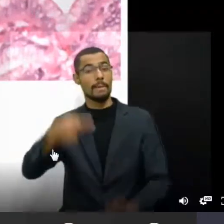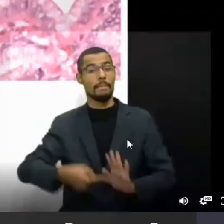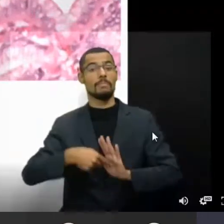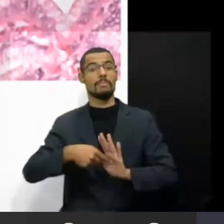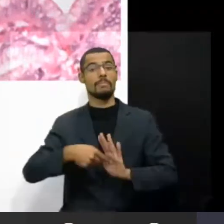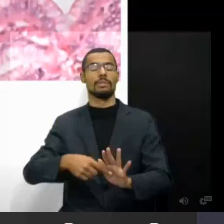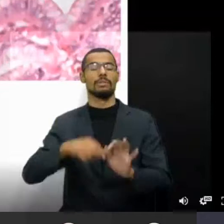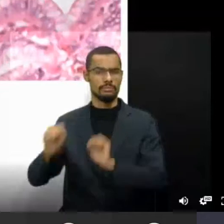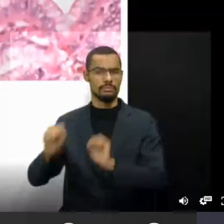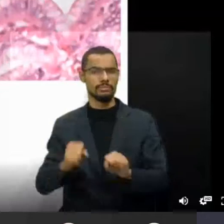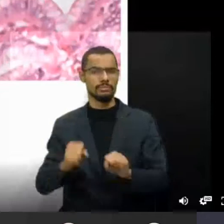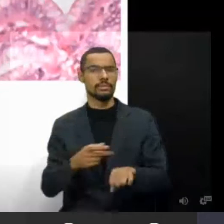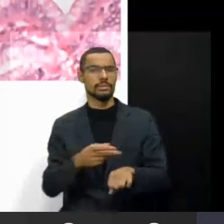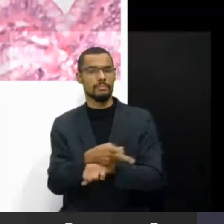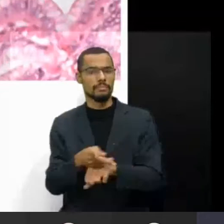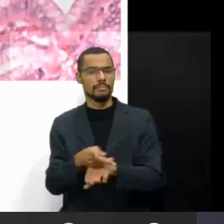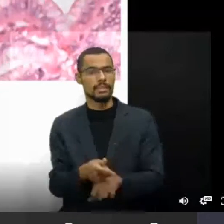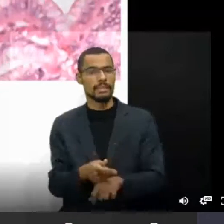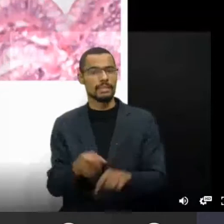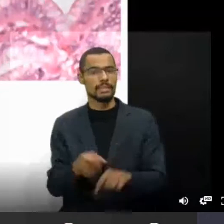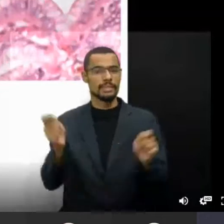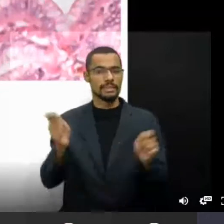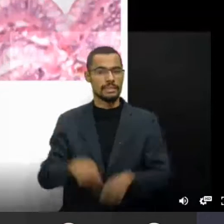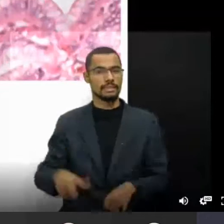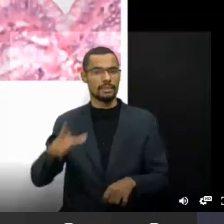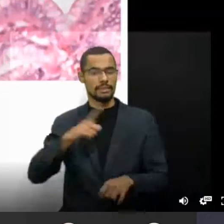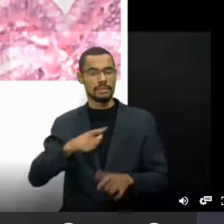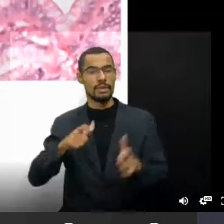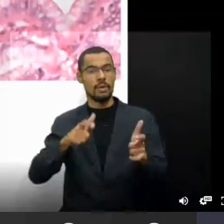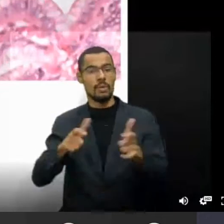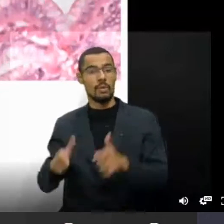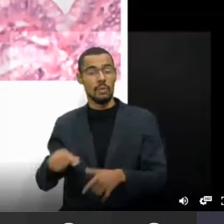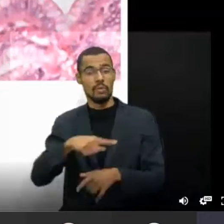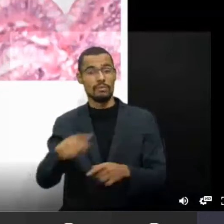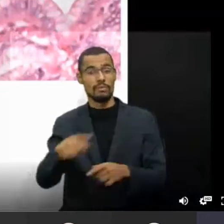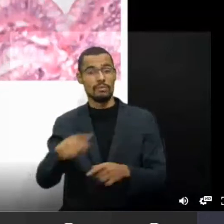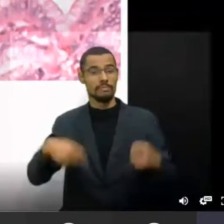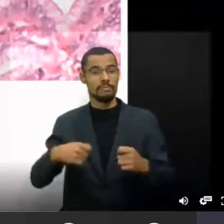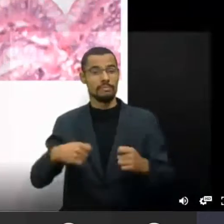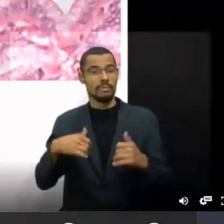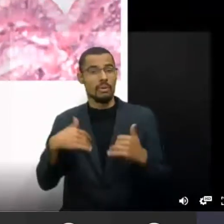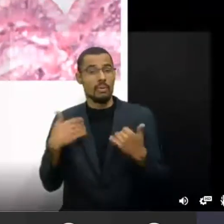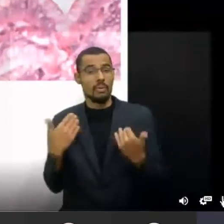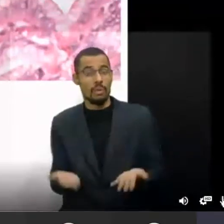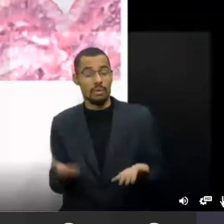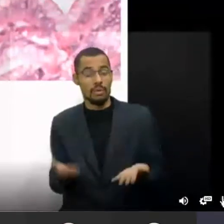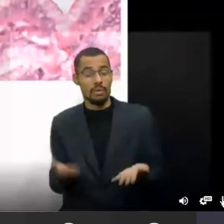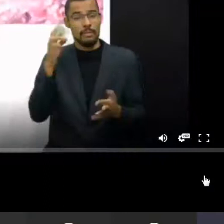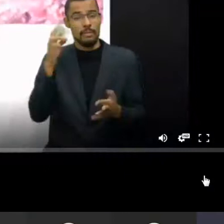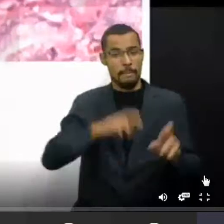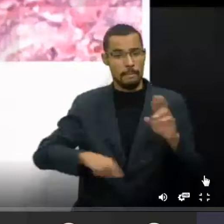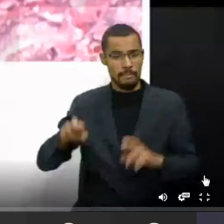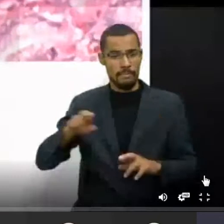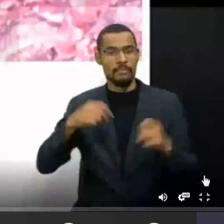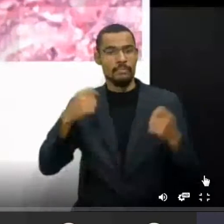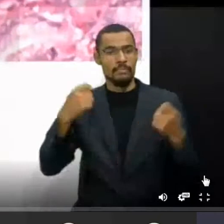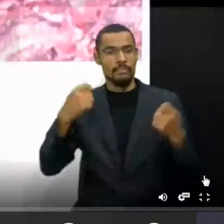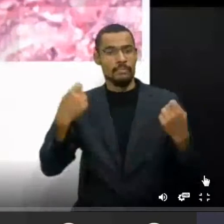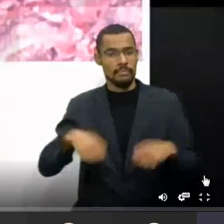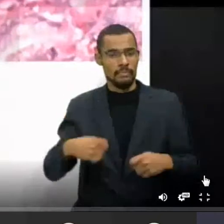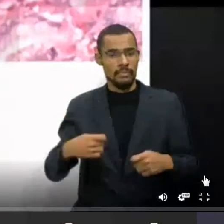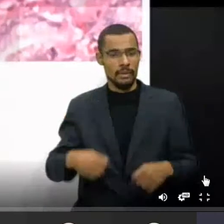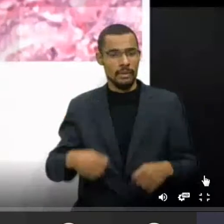demonstrarem, então, procurarem na lâmina, então, as regiões que vocês precisam observar. Então, nós temos